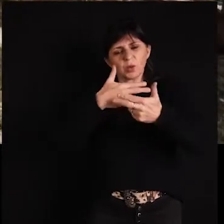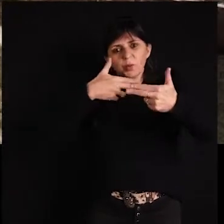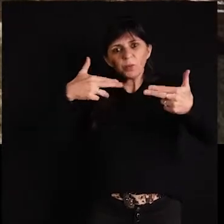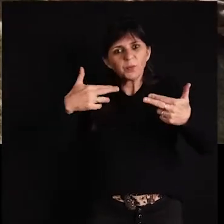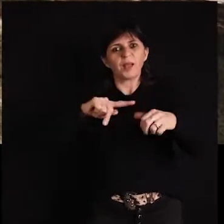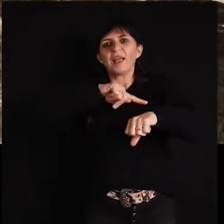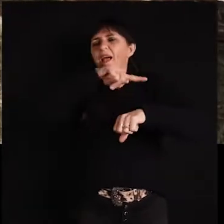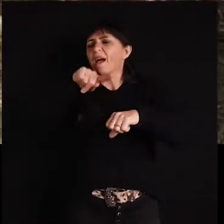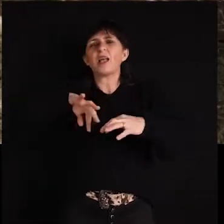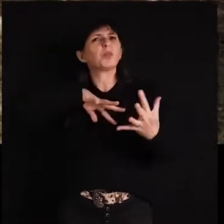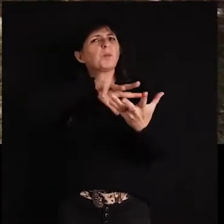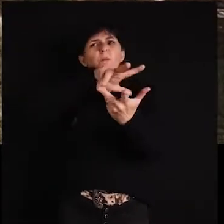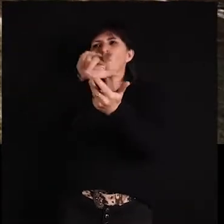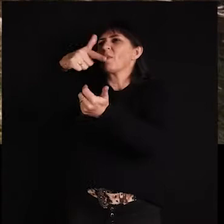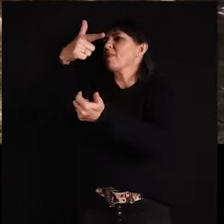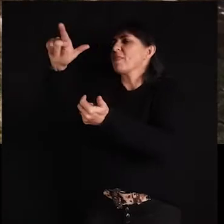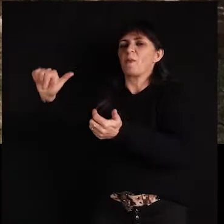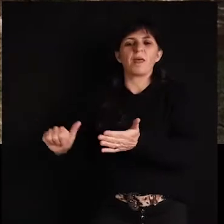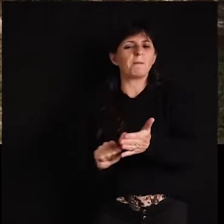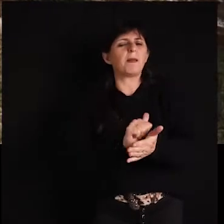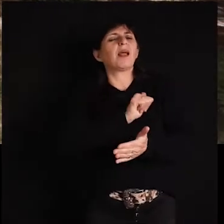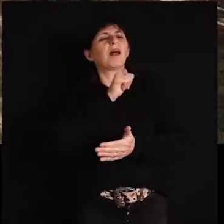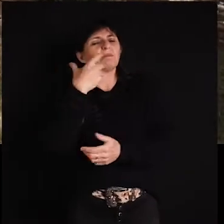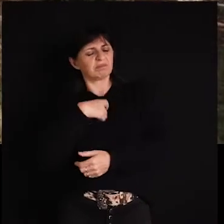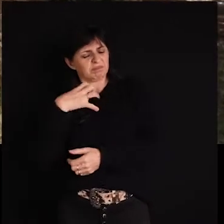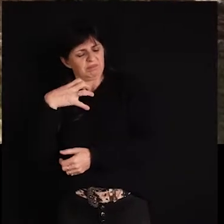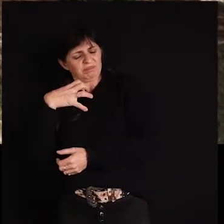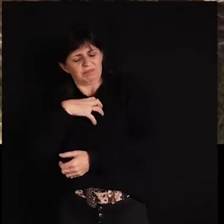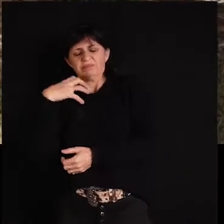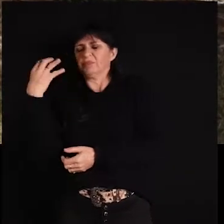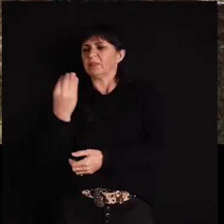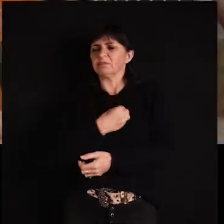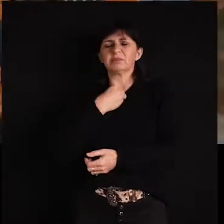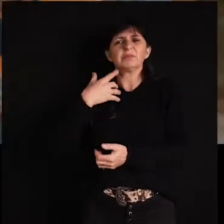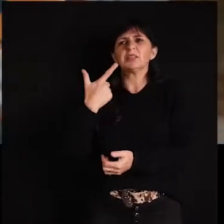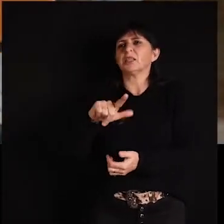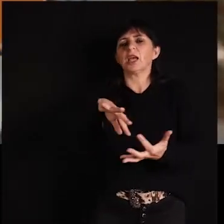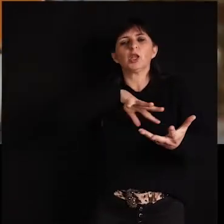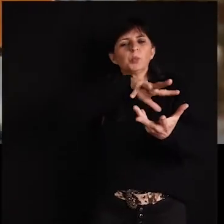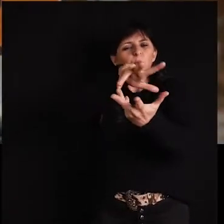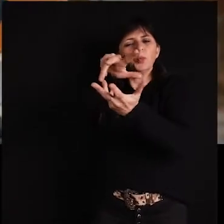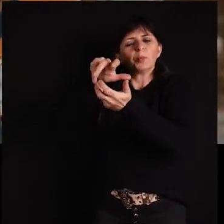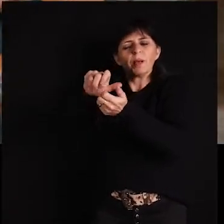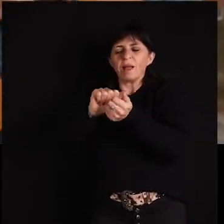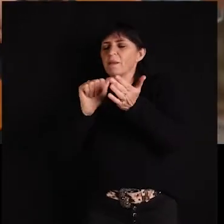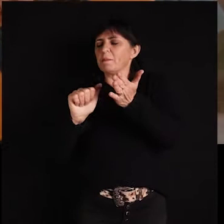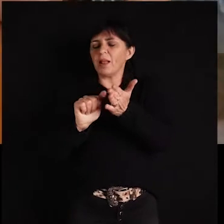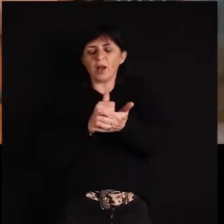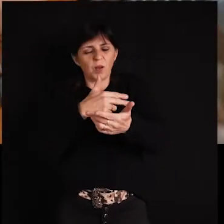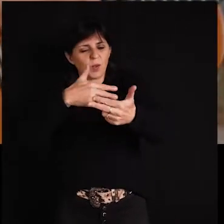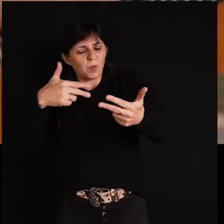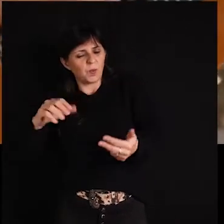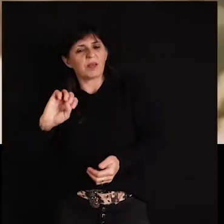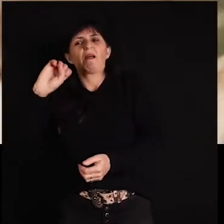no mundo inteiro melhor fruto galponeiro. E não tem no mundo inteiro melhor